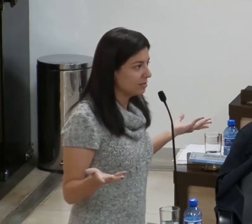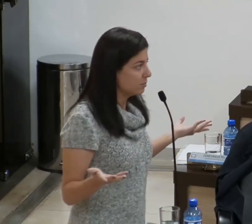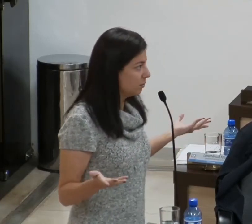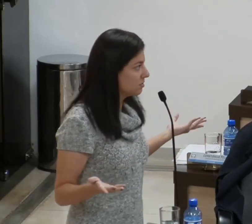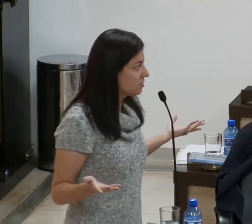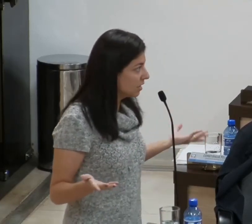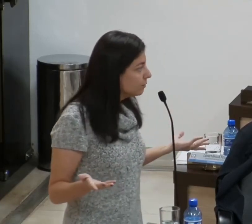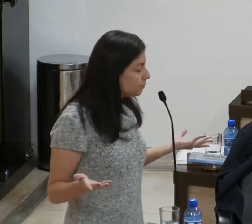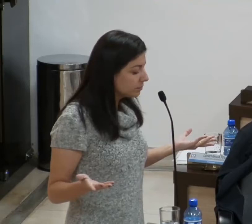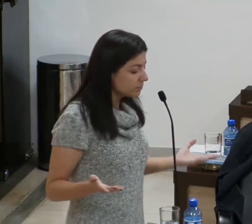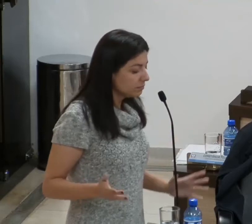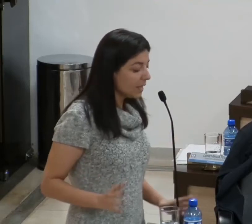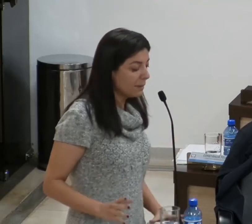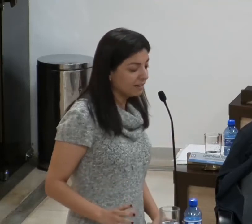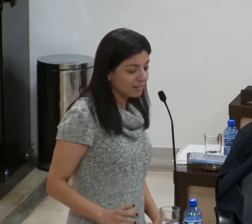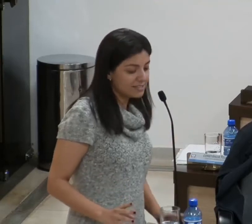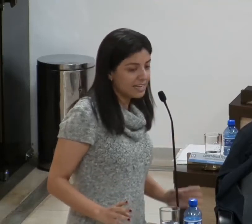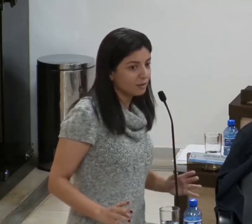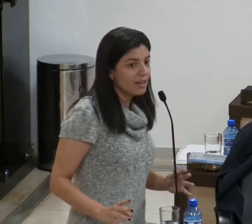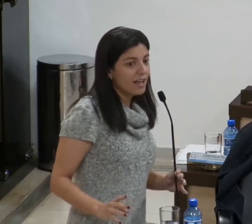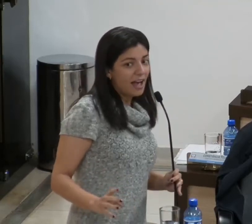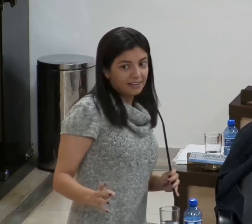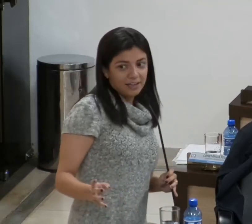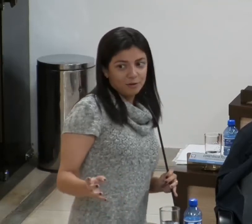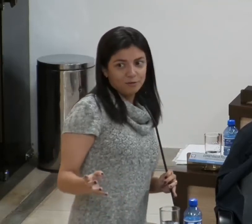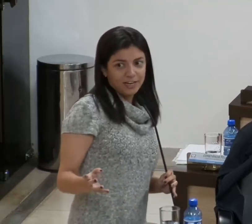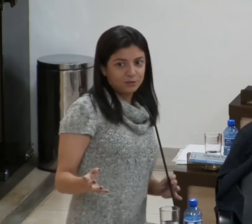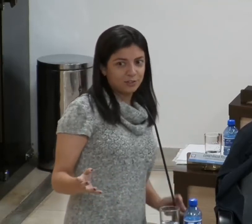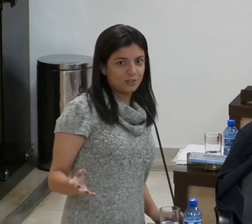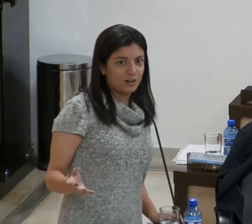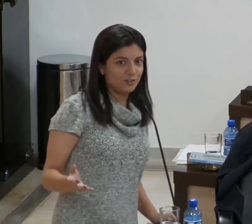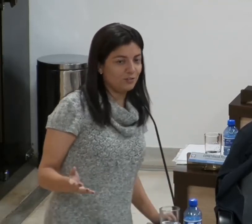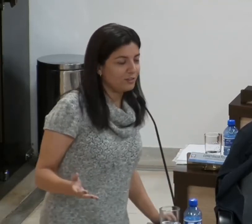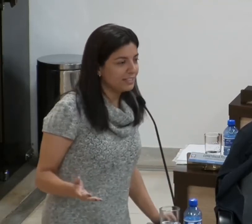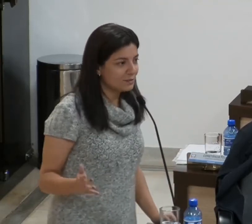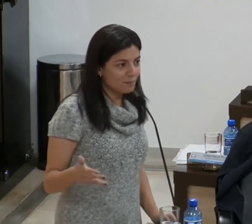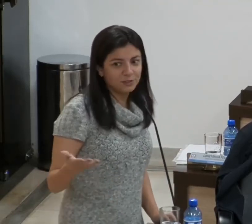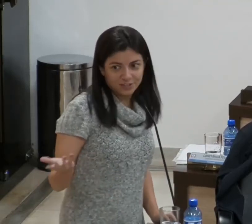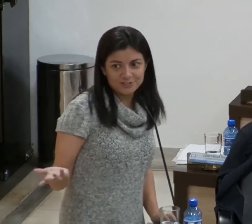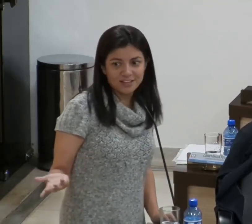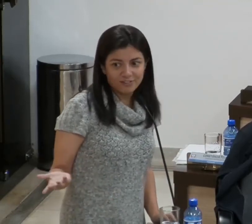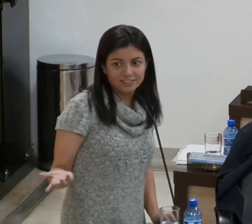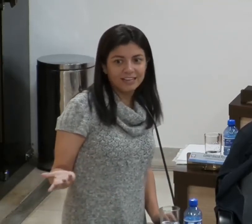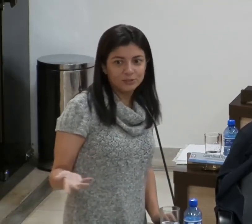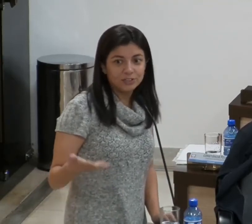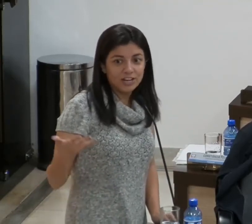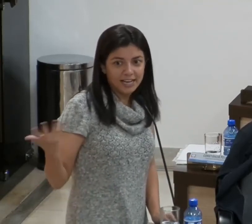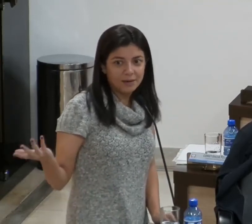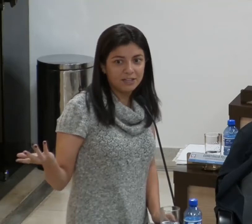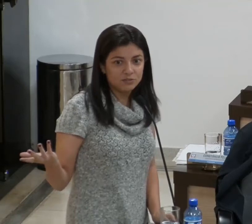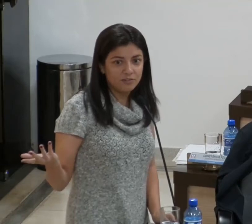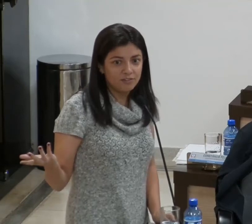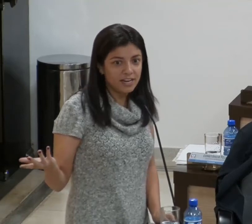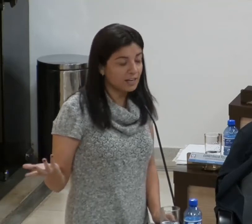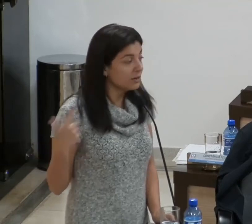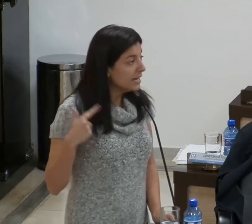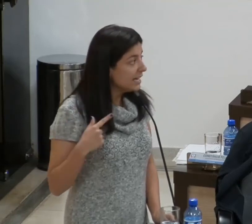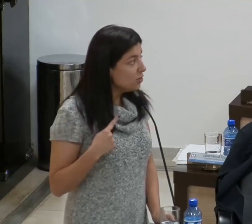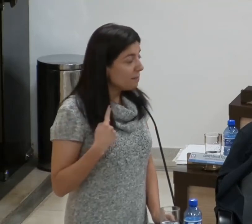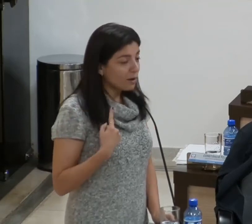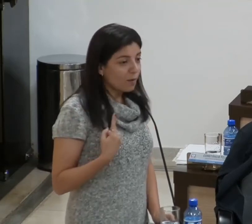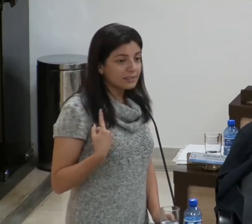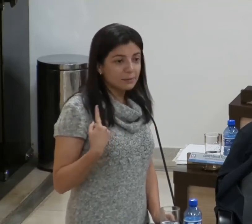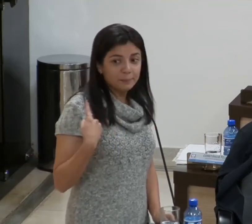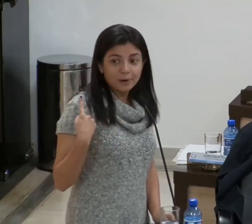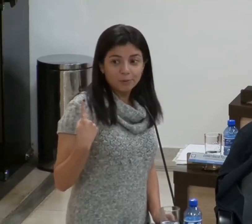aqui à nossa disposição para fazê-lo. Até o vereador Jorge de Freitas comentou que a gente está fazendo leitura de requerimentos de fevereiro.